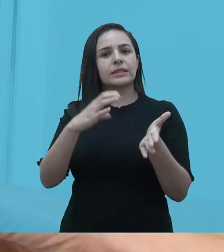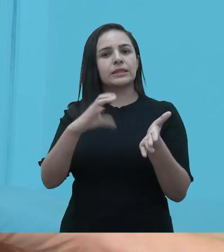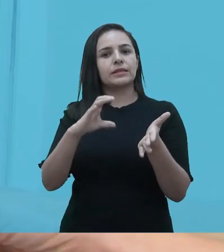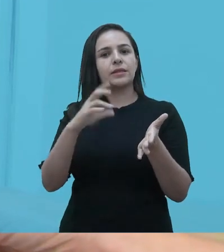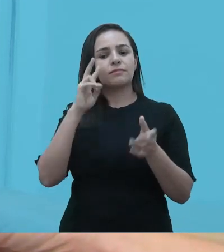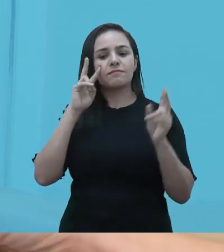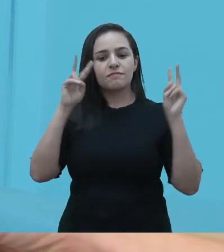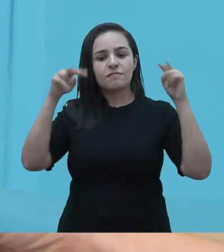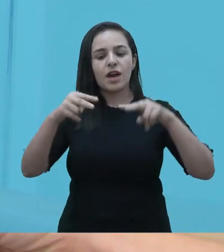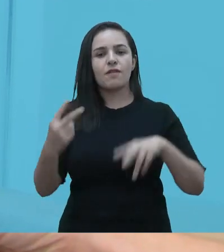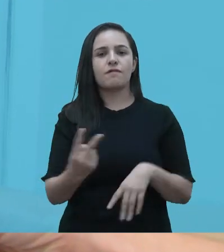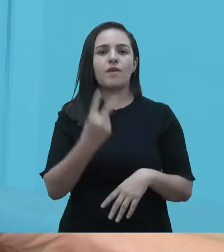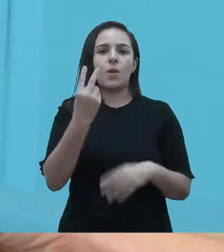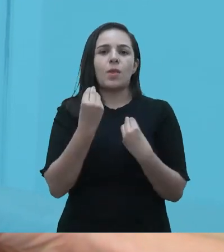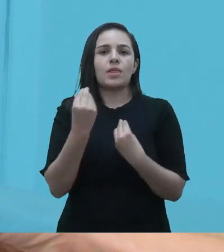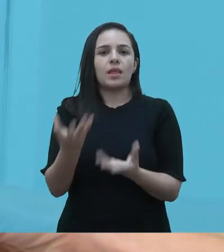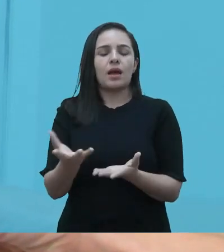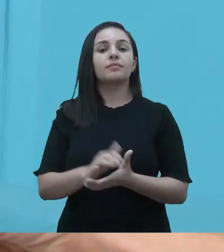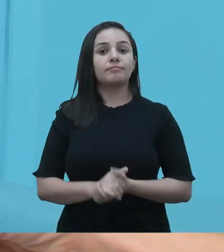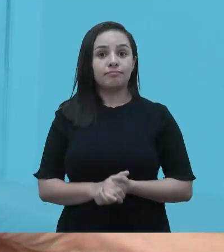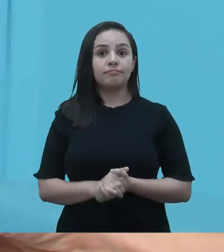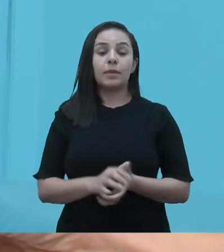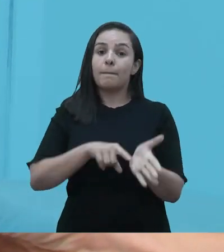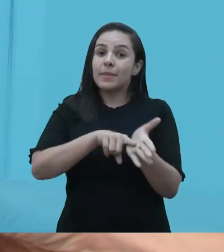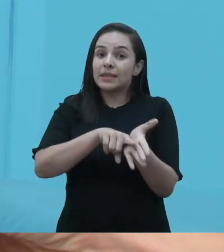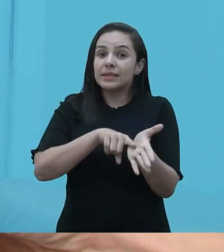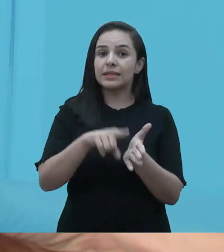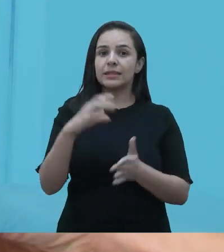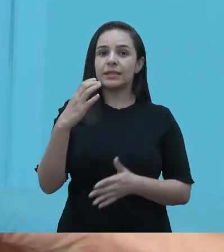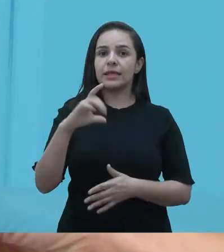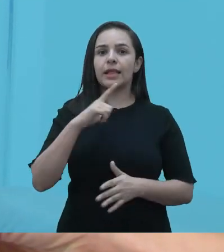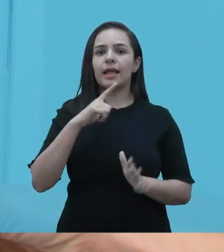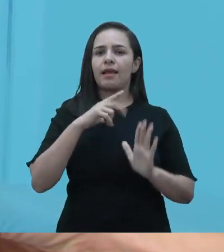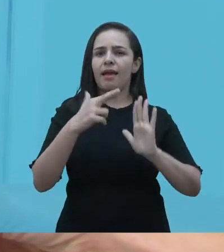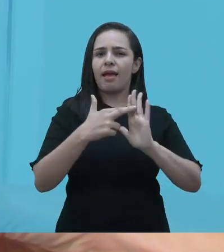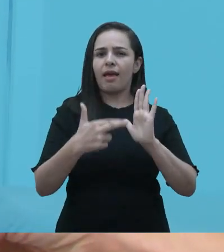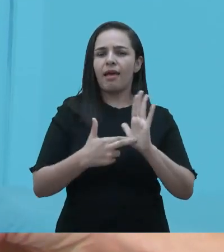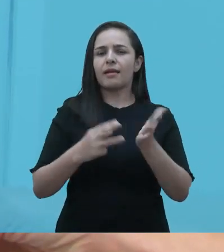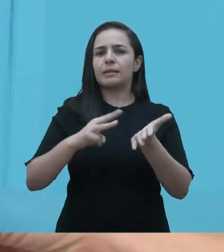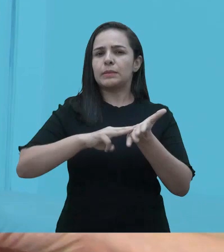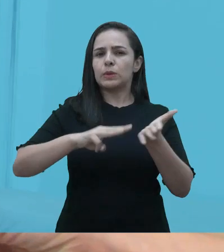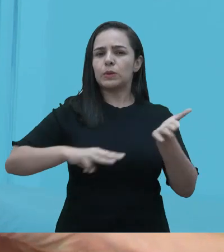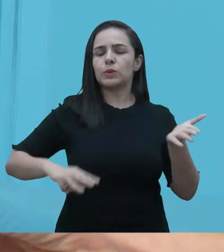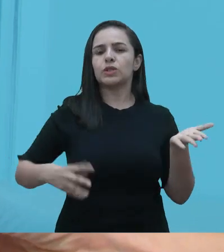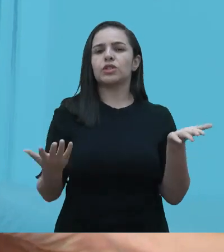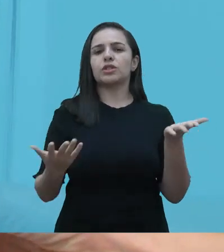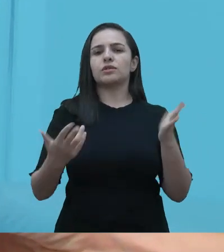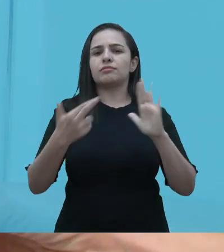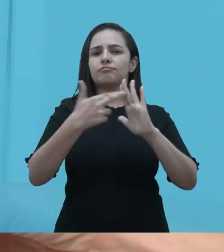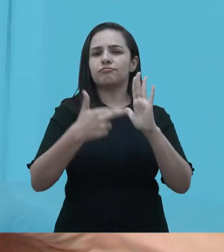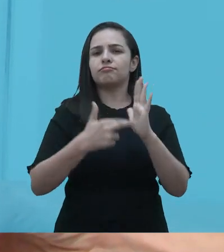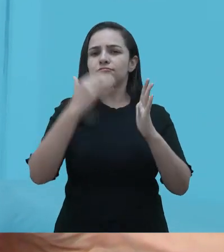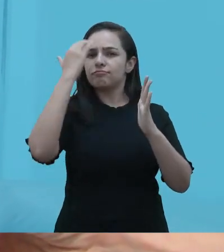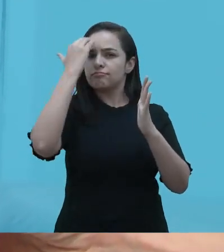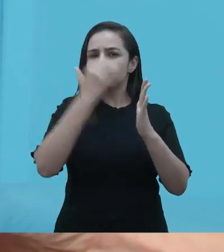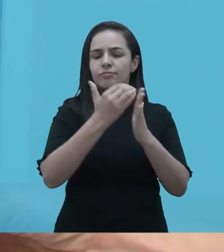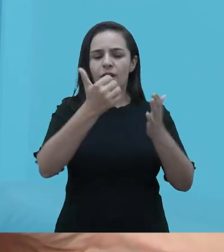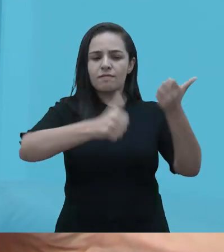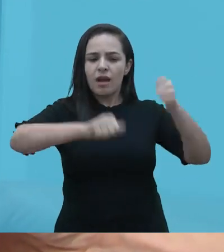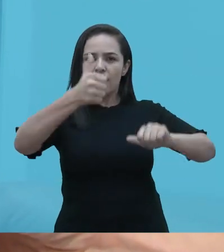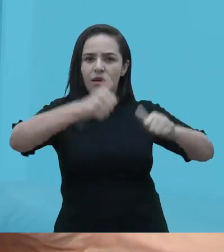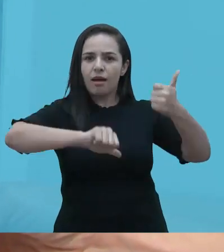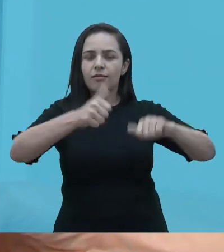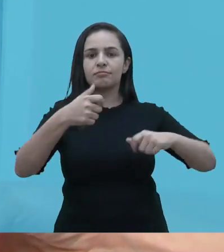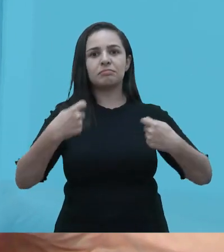também valorizado por outros pares a gente sabe que a pesquisa científica é uma pesquisa que tenham rigor metodológico que tem todos os critérios